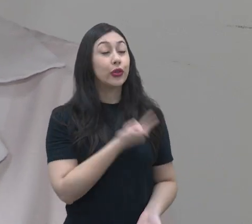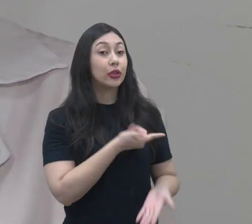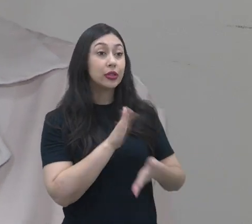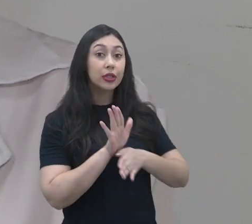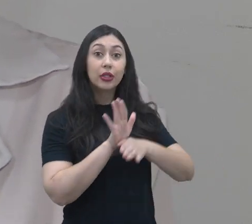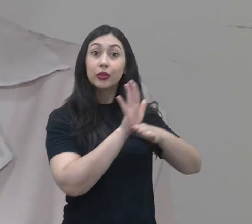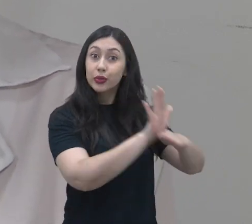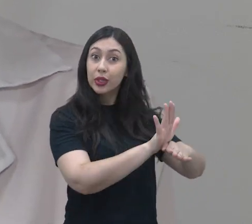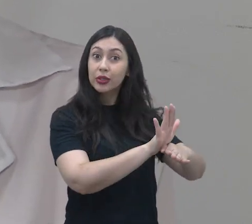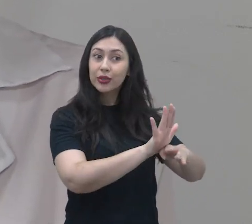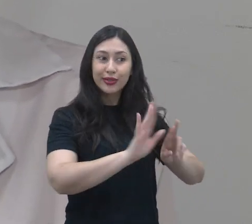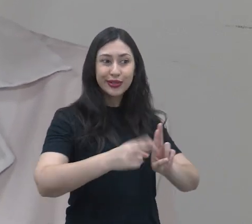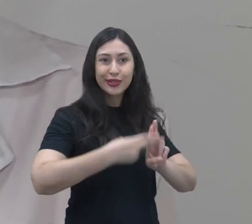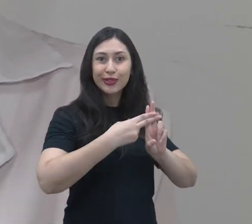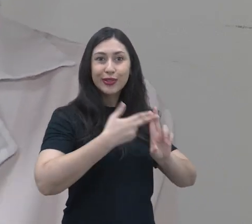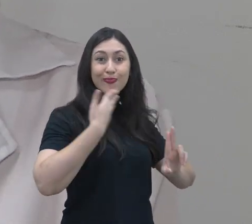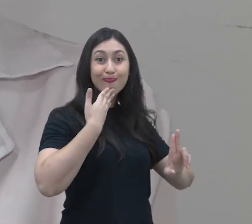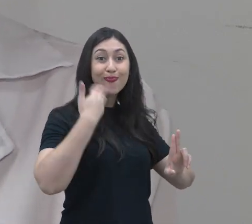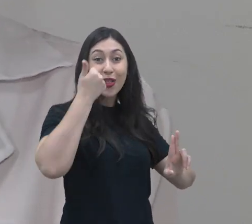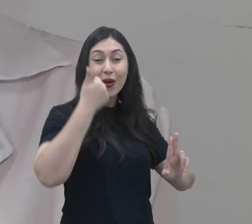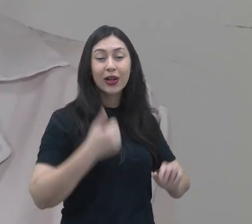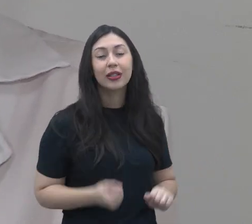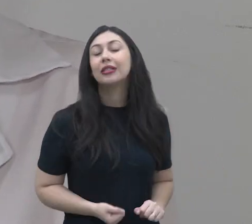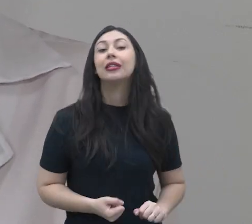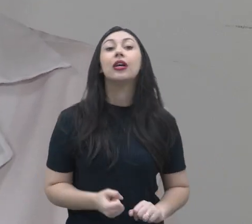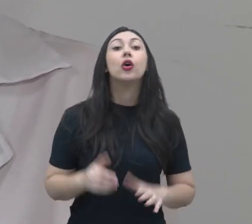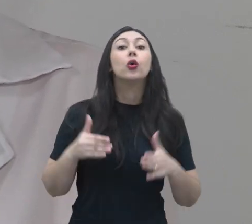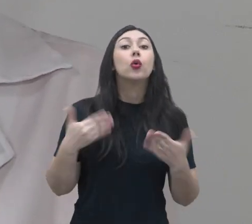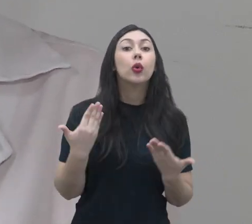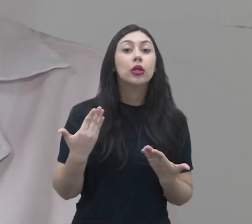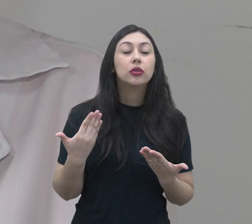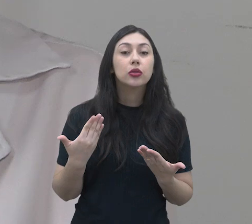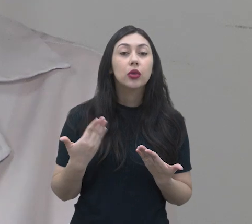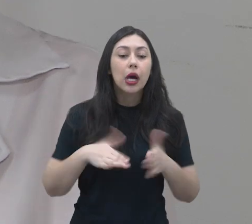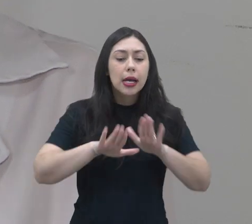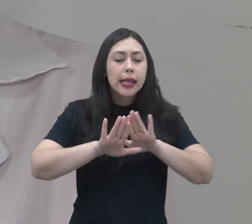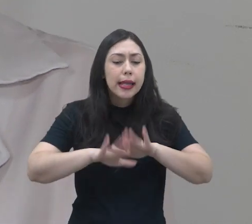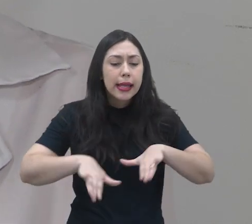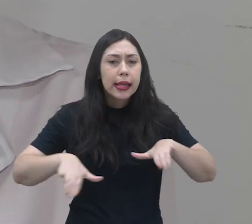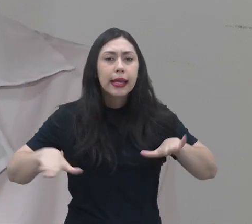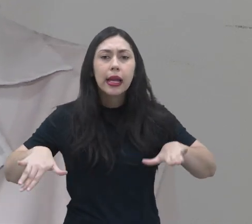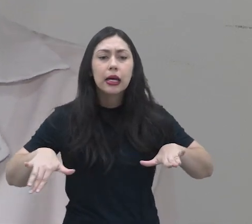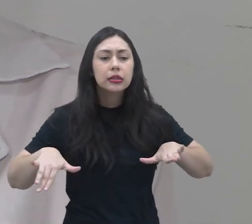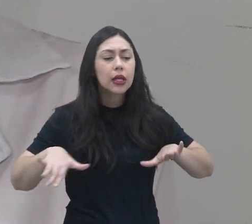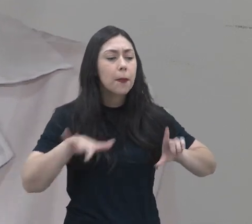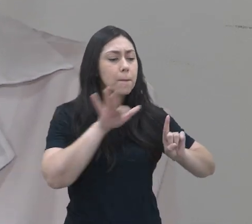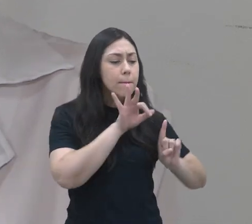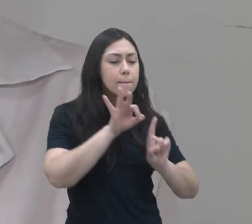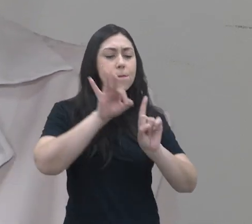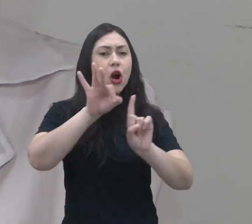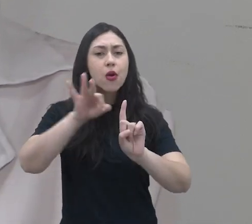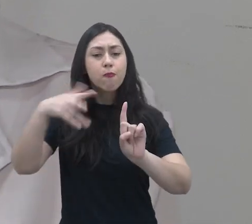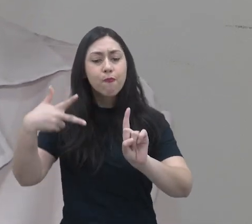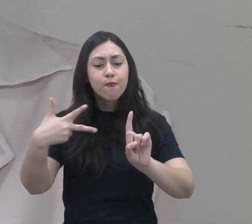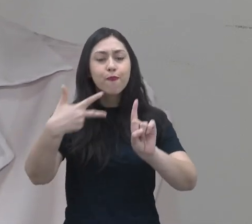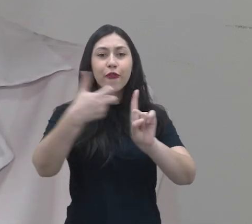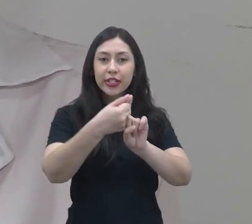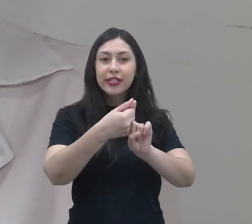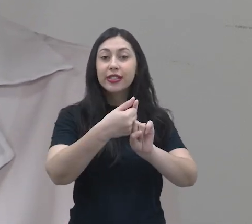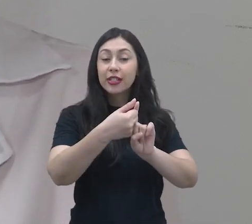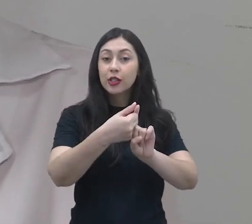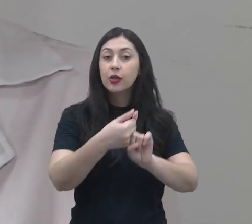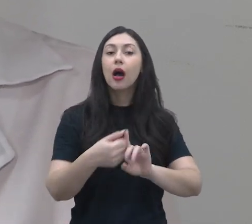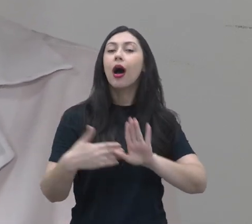público, nós estamos ajudando a construir o SUS. A partir do momento que a gente leva as crianças para tomar as